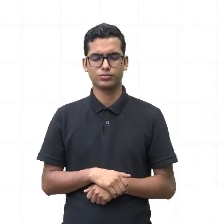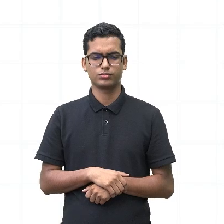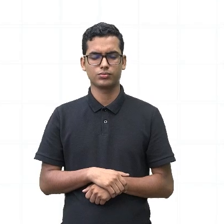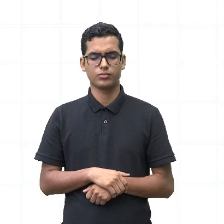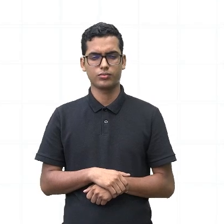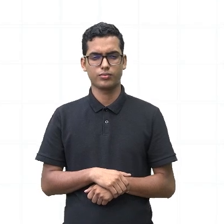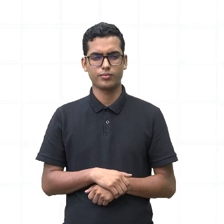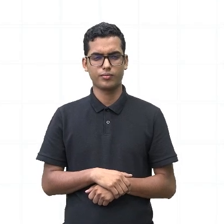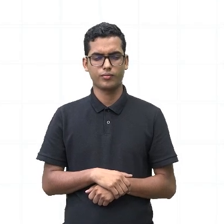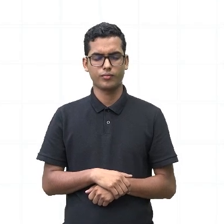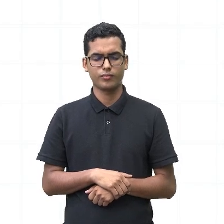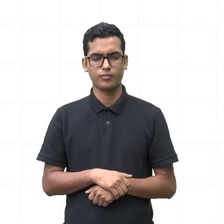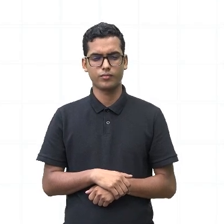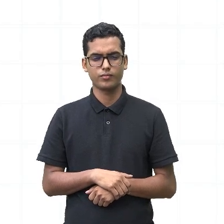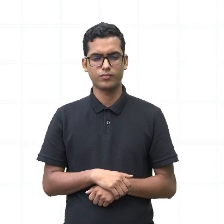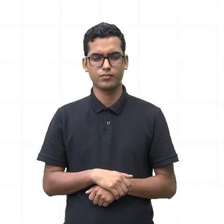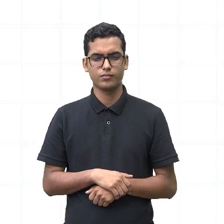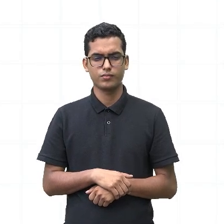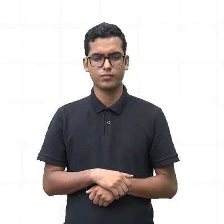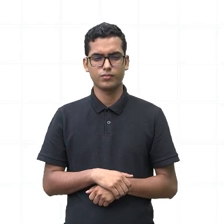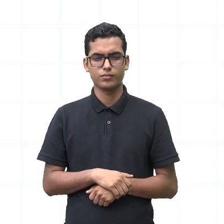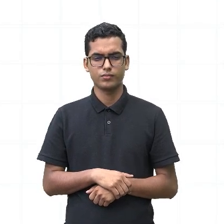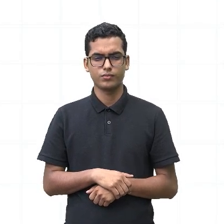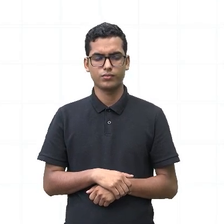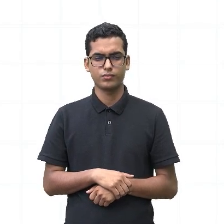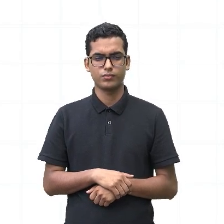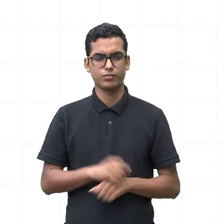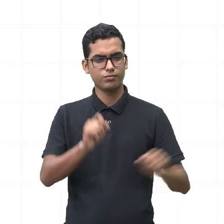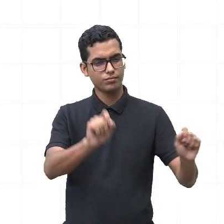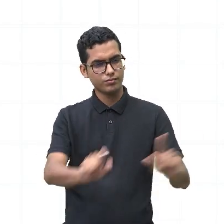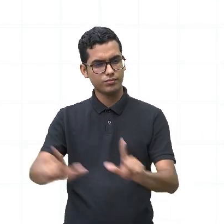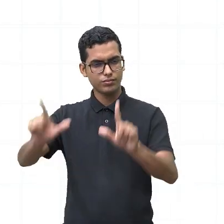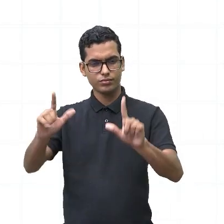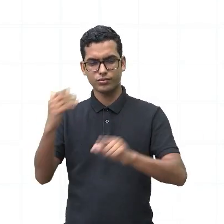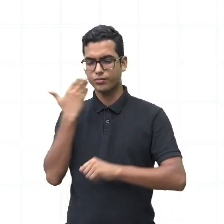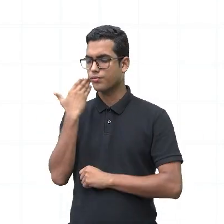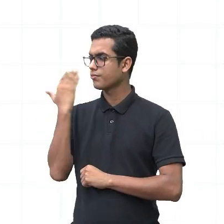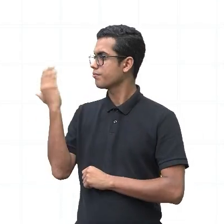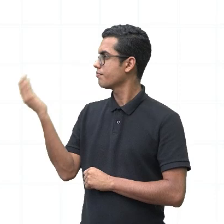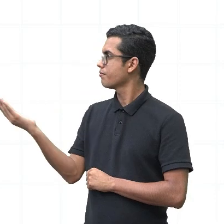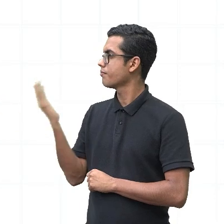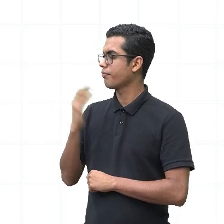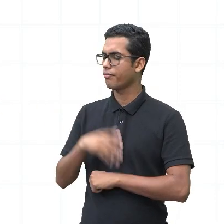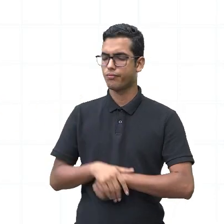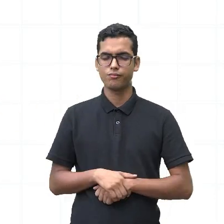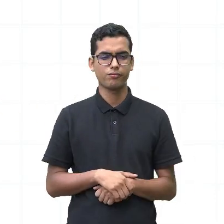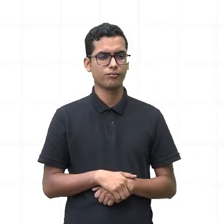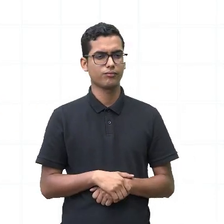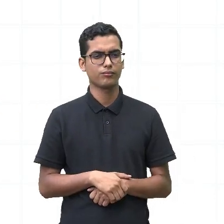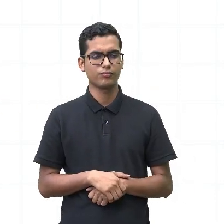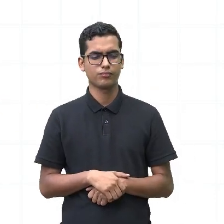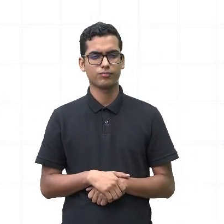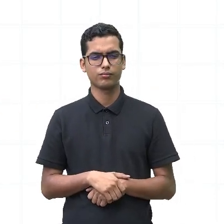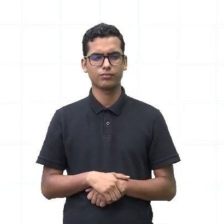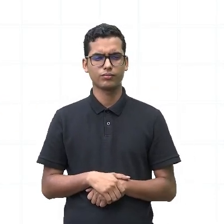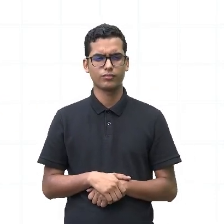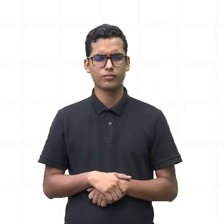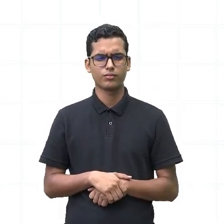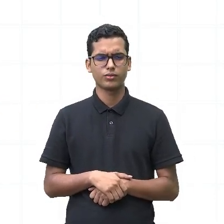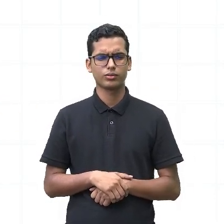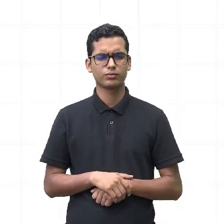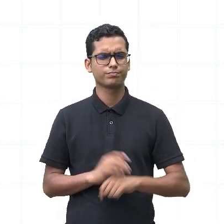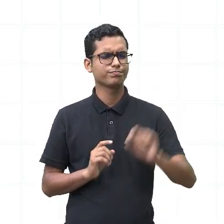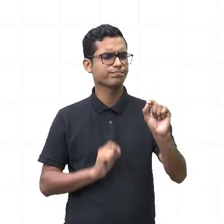ver o próximo. O próximo, The Zone of Silence in Mexico. O que nós